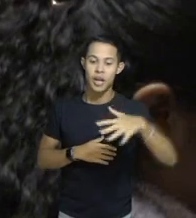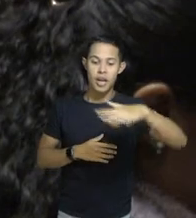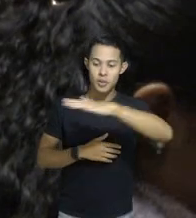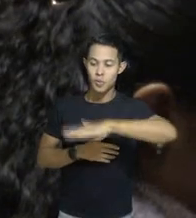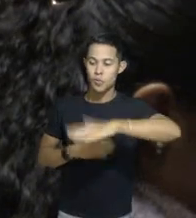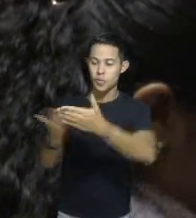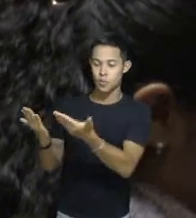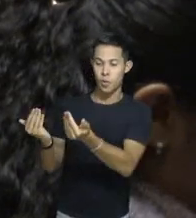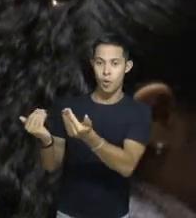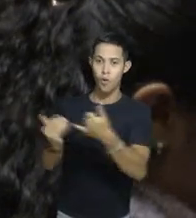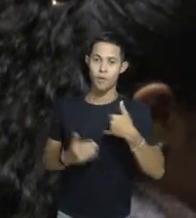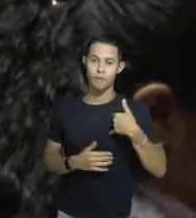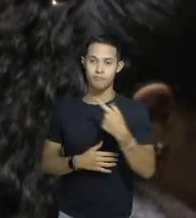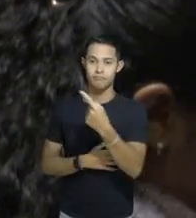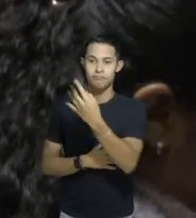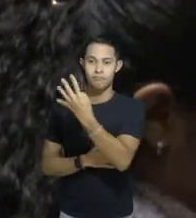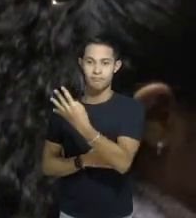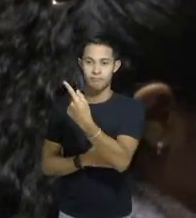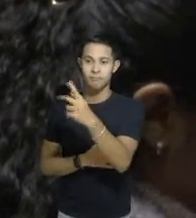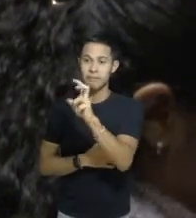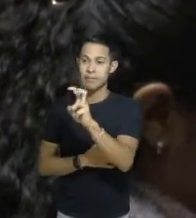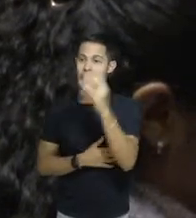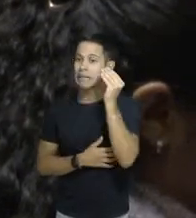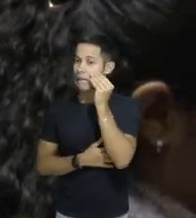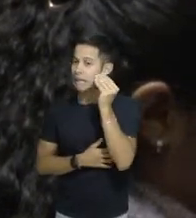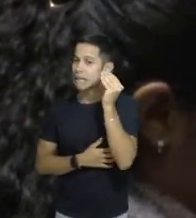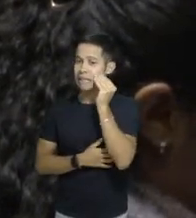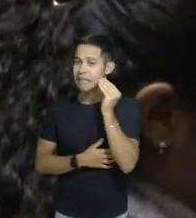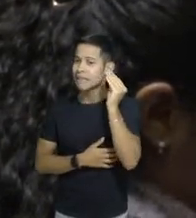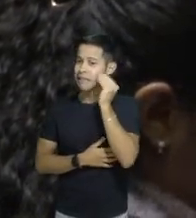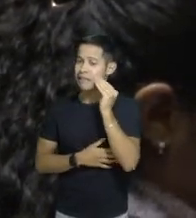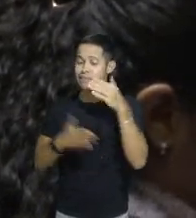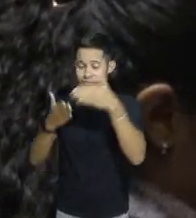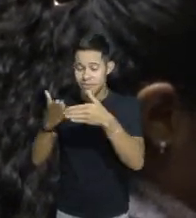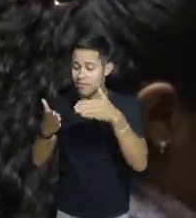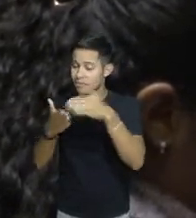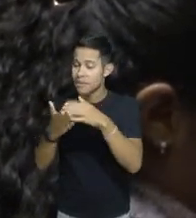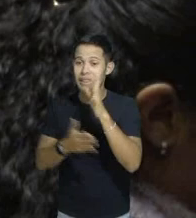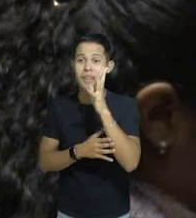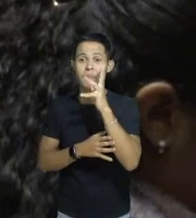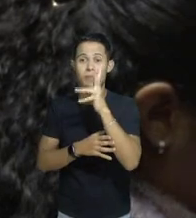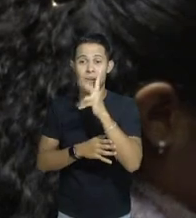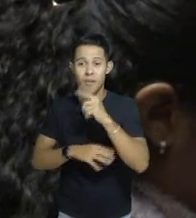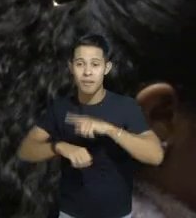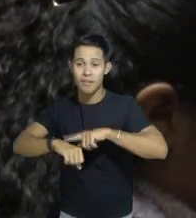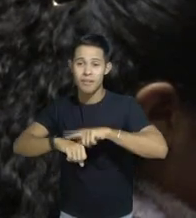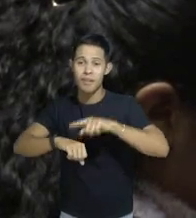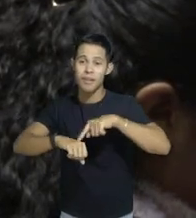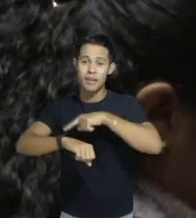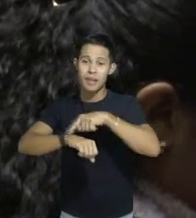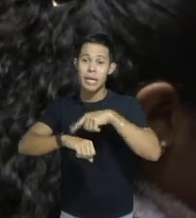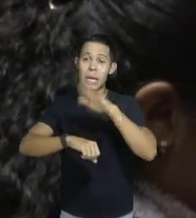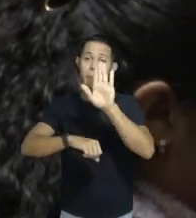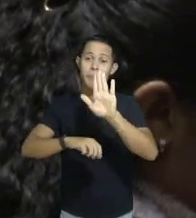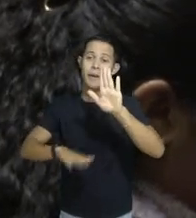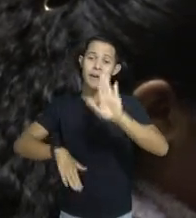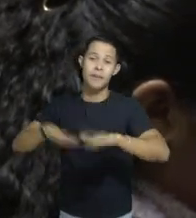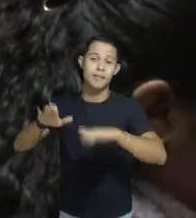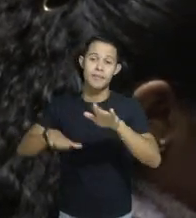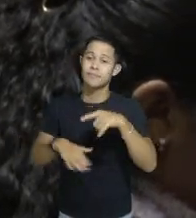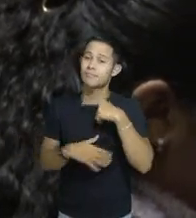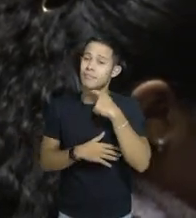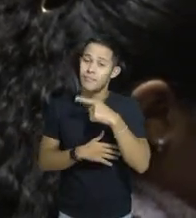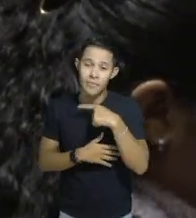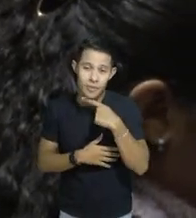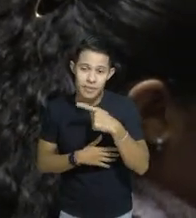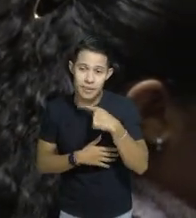15, que a gente tenta, demora muito mais tempo, e, às vezes, a gente não consegue, porque